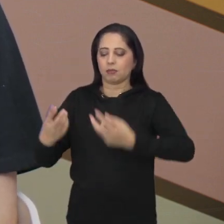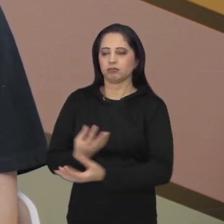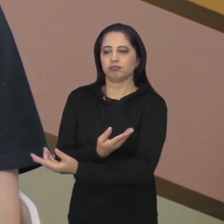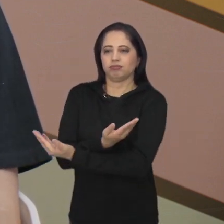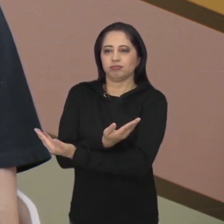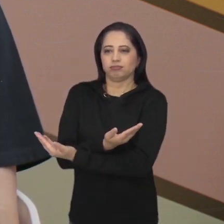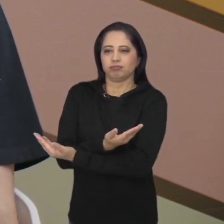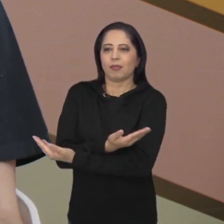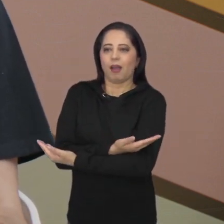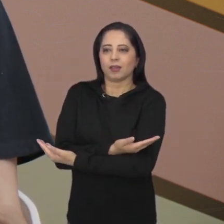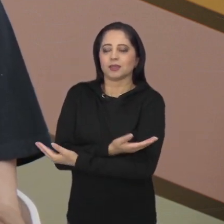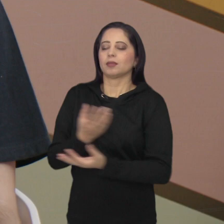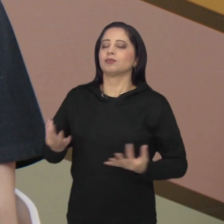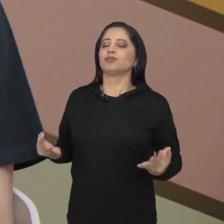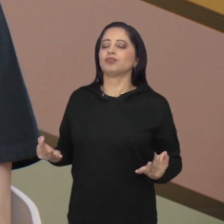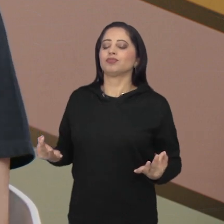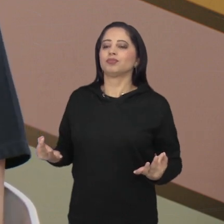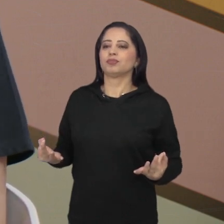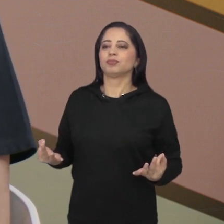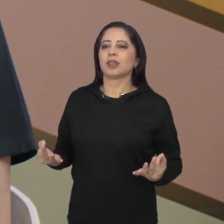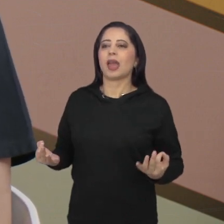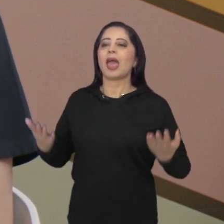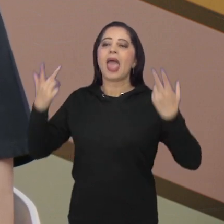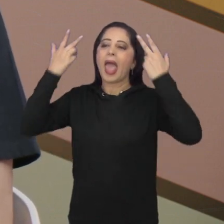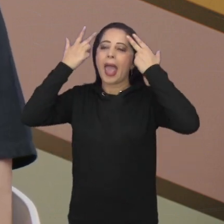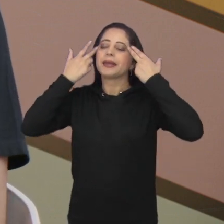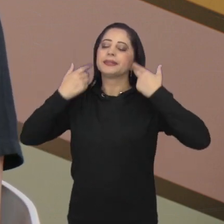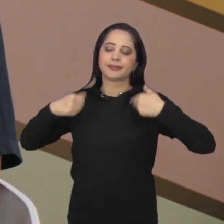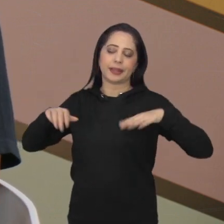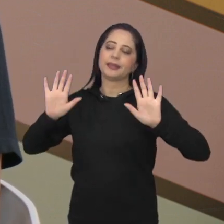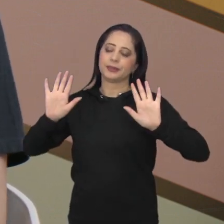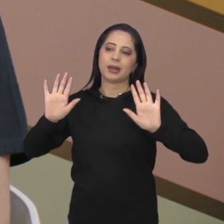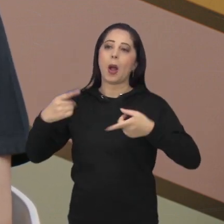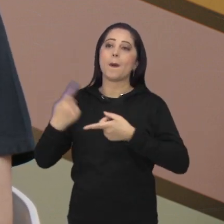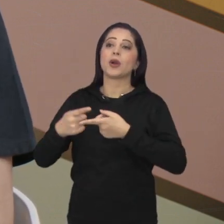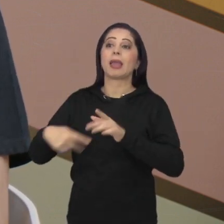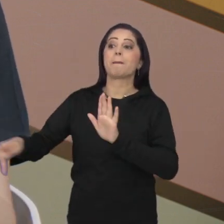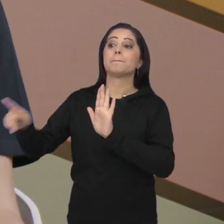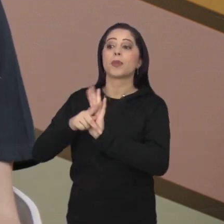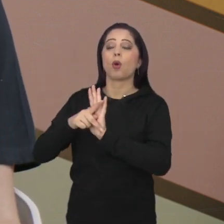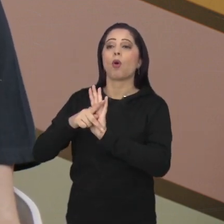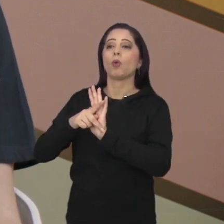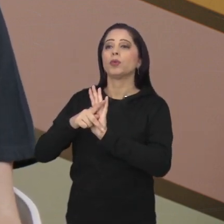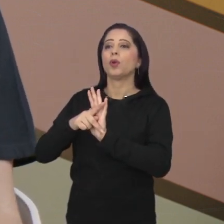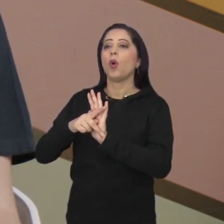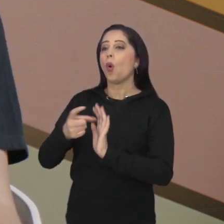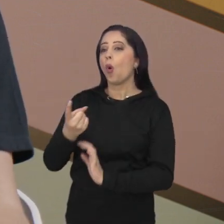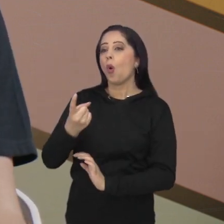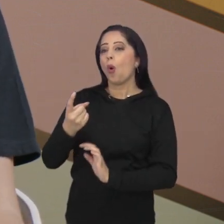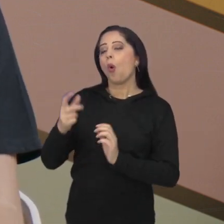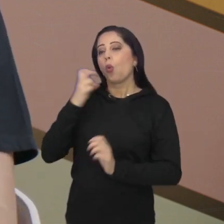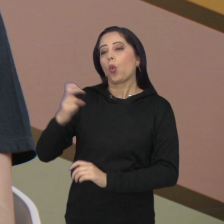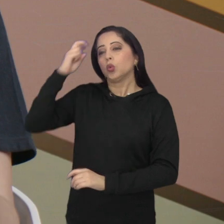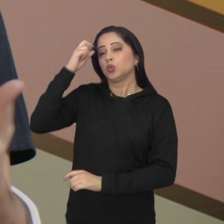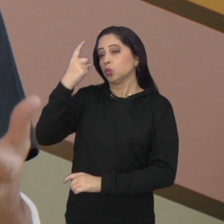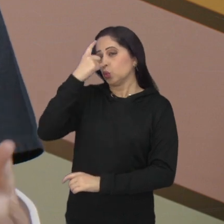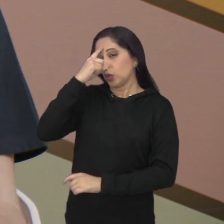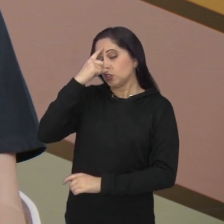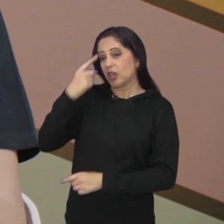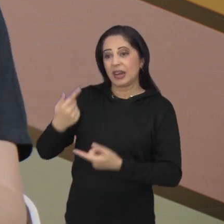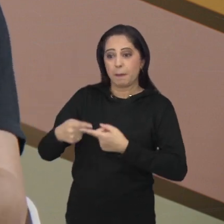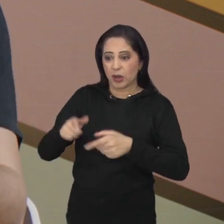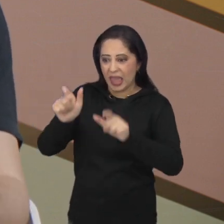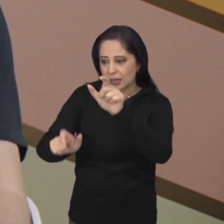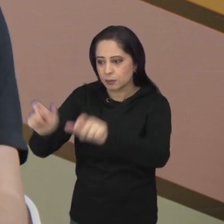anos, aquilo é mais natural até para a cultura indiana, eles fazem tudo no chão, né? Eles estão acostumados com aquilo desde